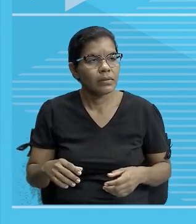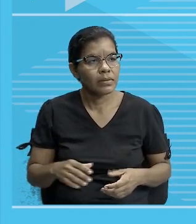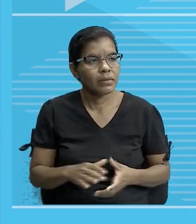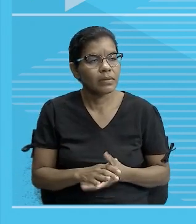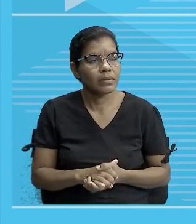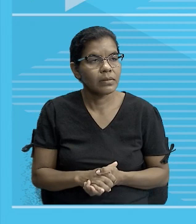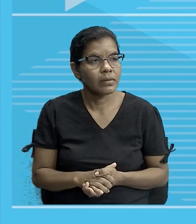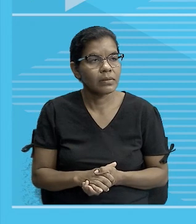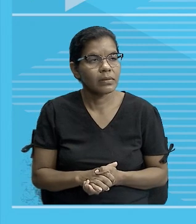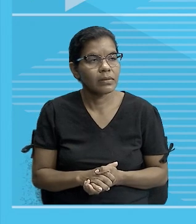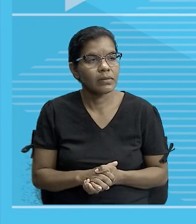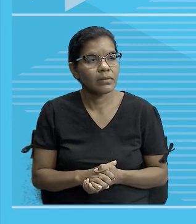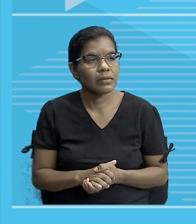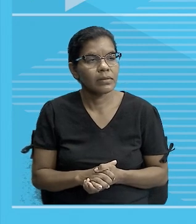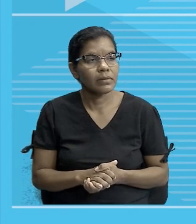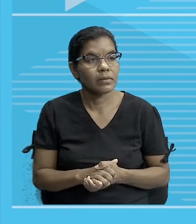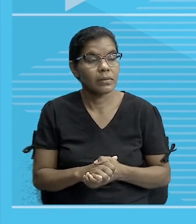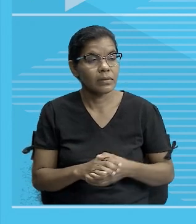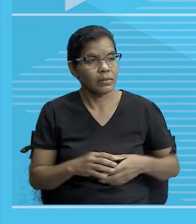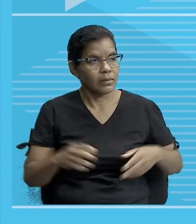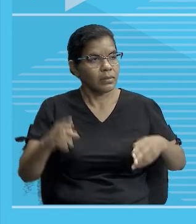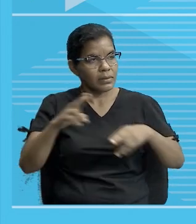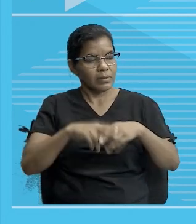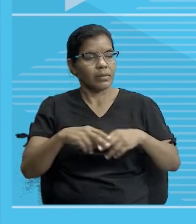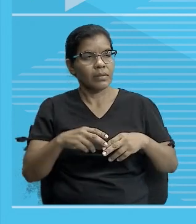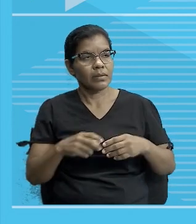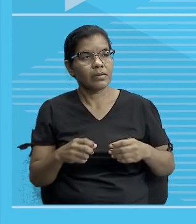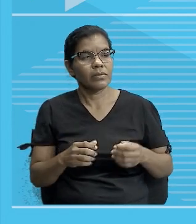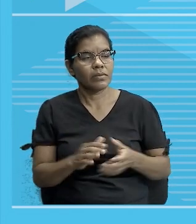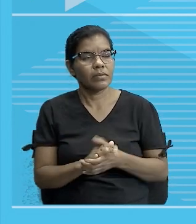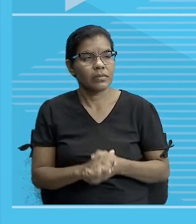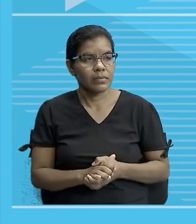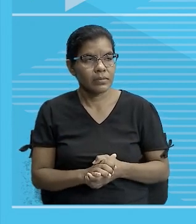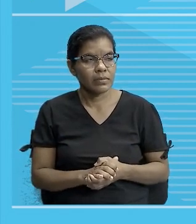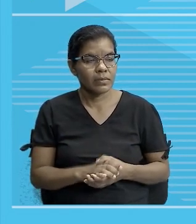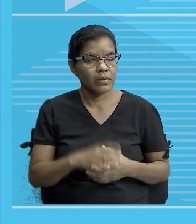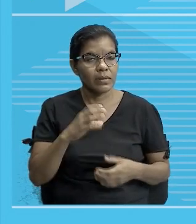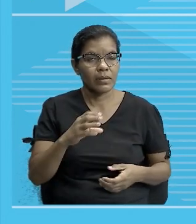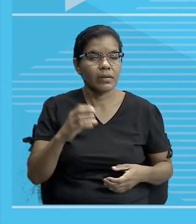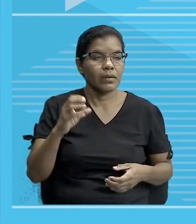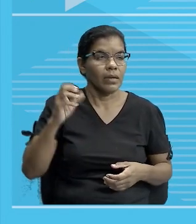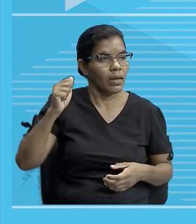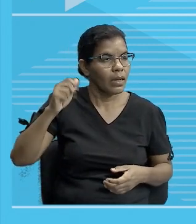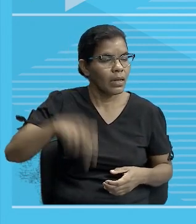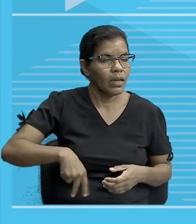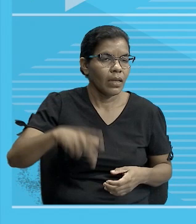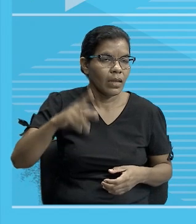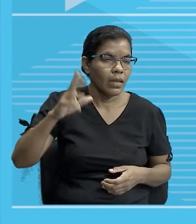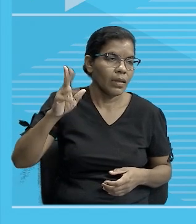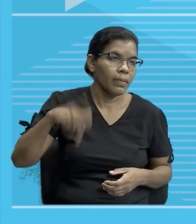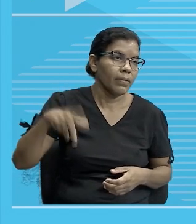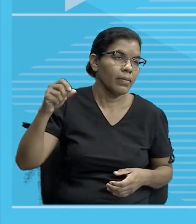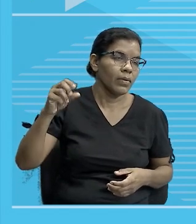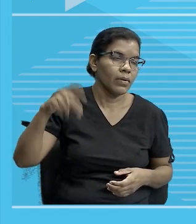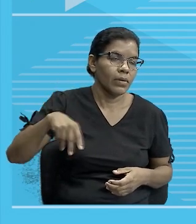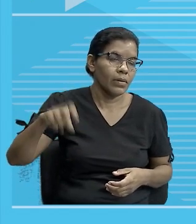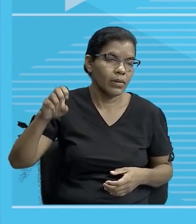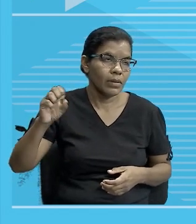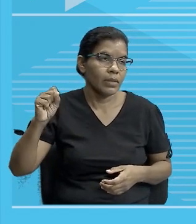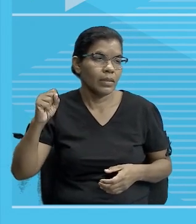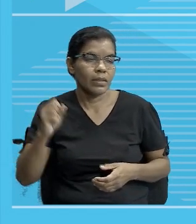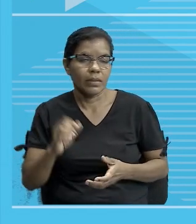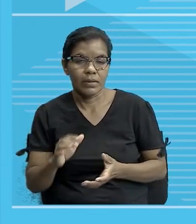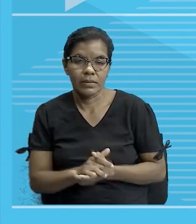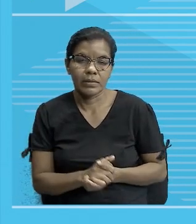E quem está lá em cima? Ah, o camponês. Olha, até o perdiz ele matou. Eu vou é comer